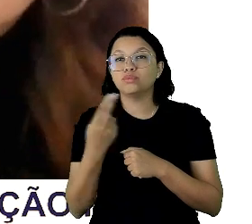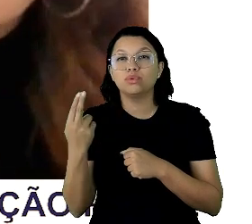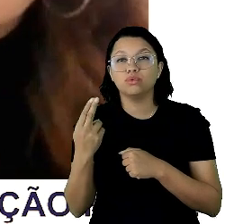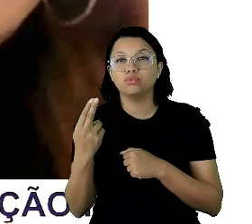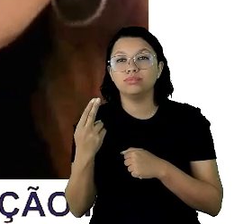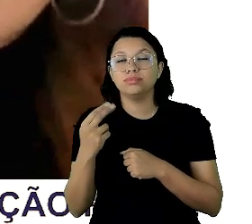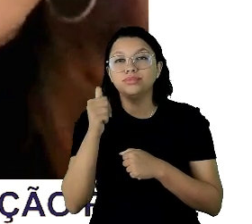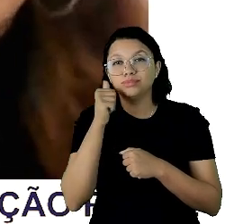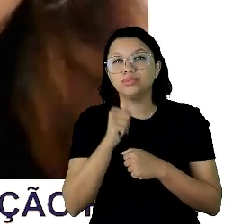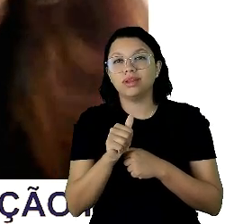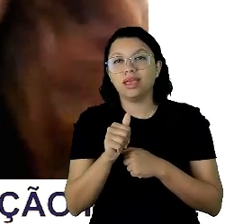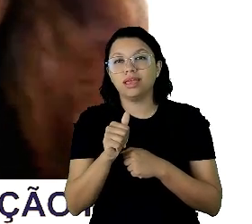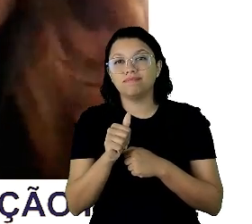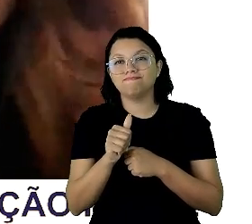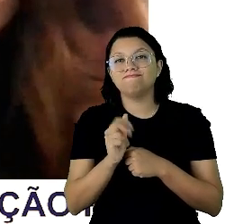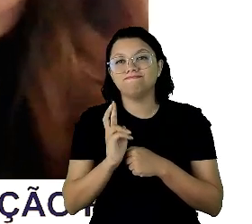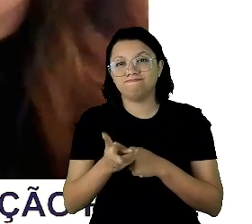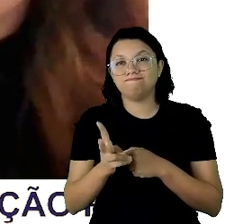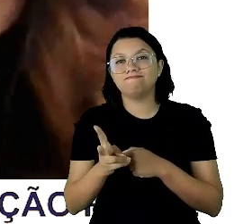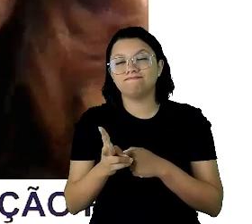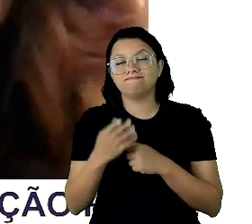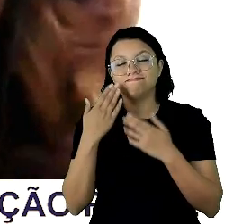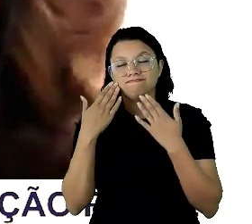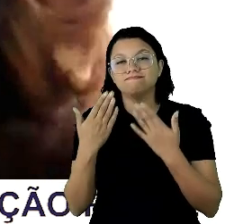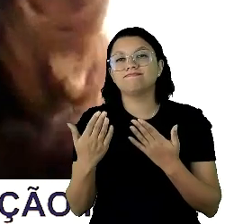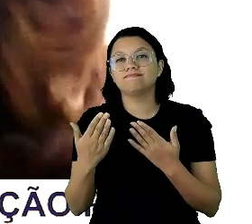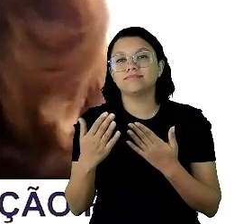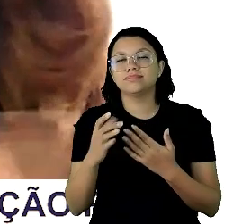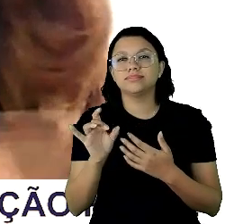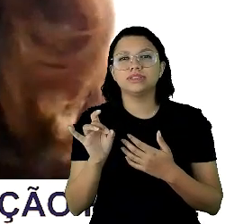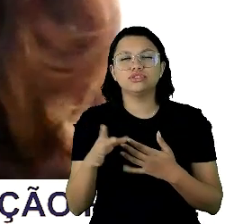Olha, eu só disso eu já fiquei tão feliz.